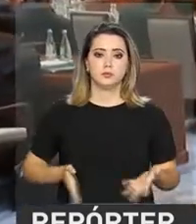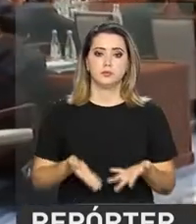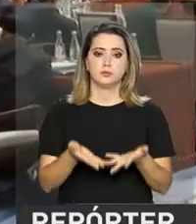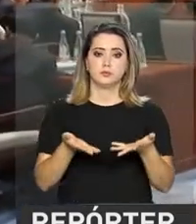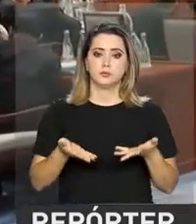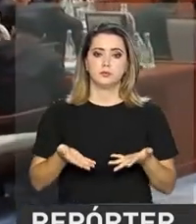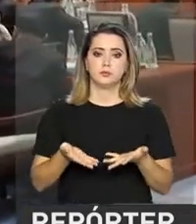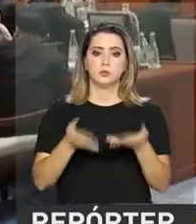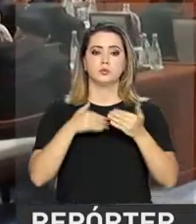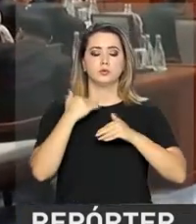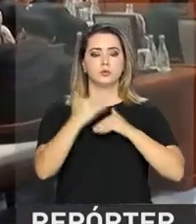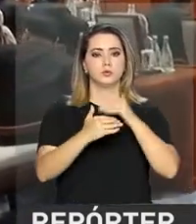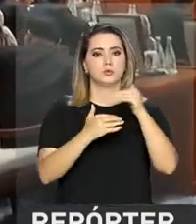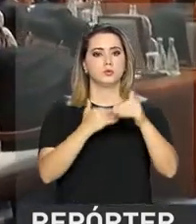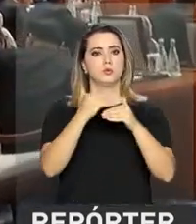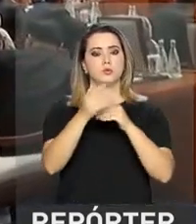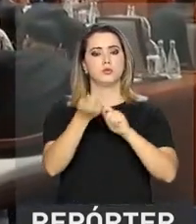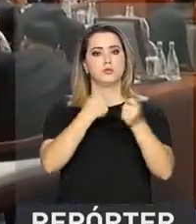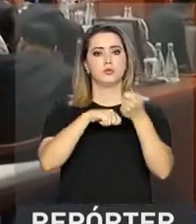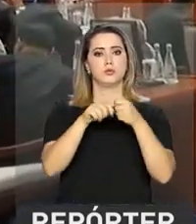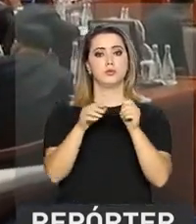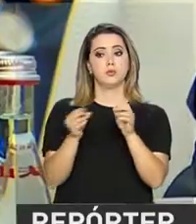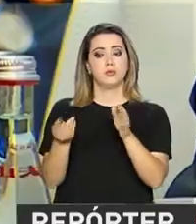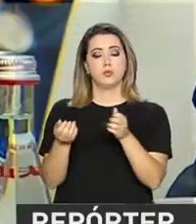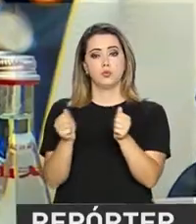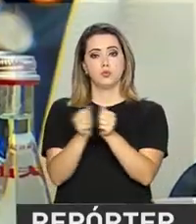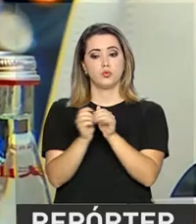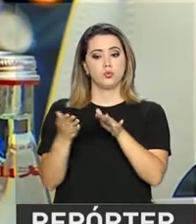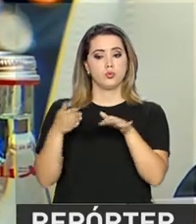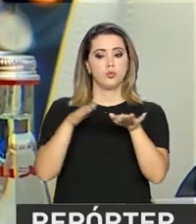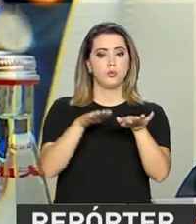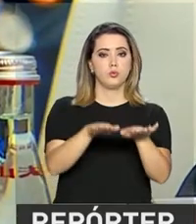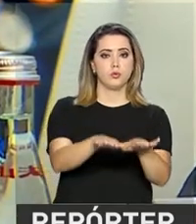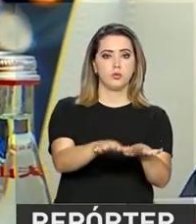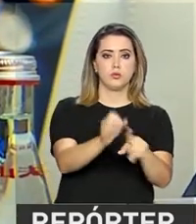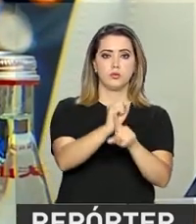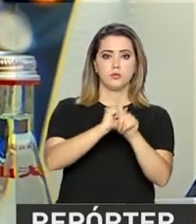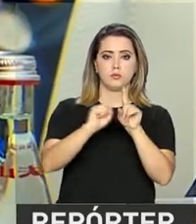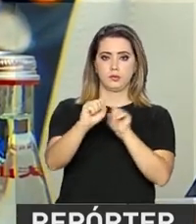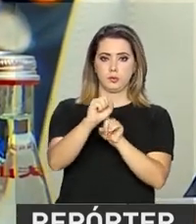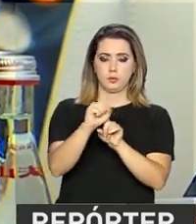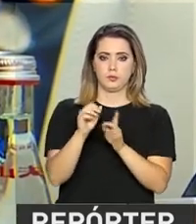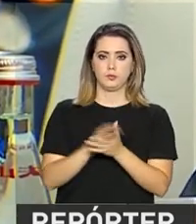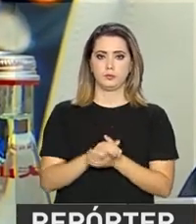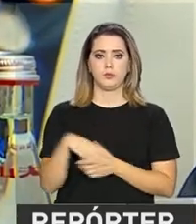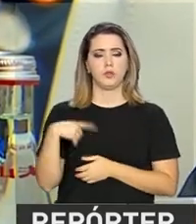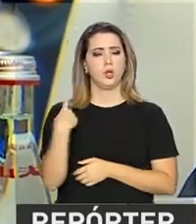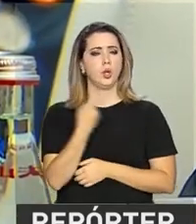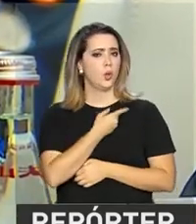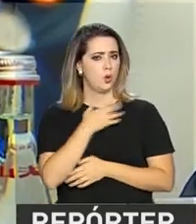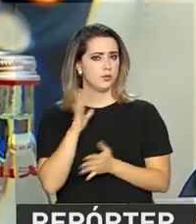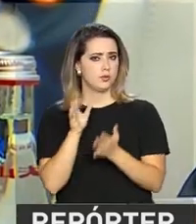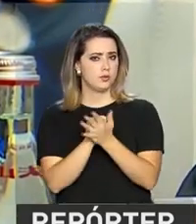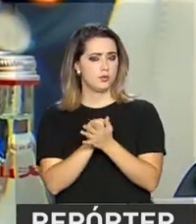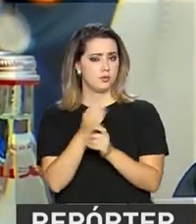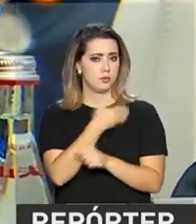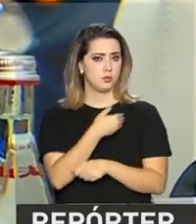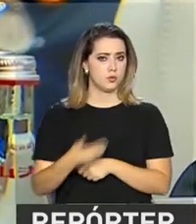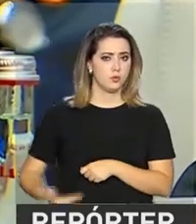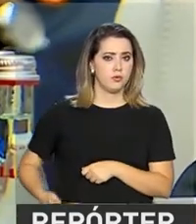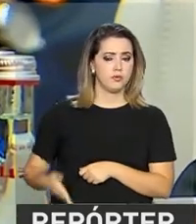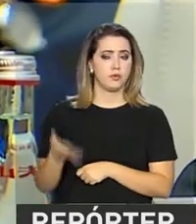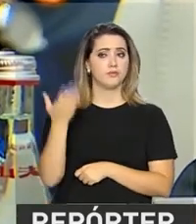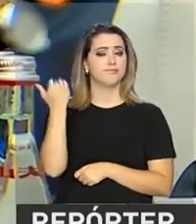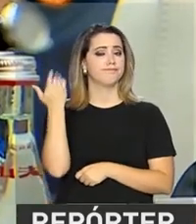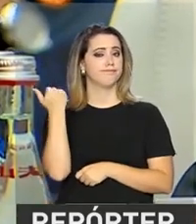um crescimento econômico com inclusão social. Quando assumimos o governo no ano passado, a crise